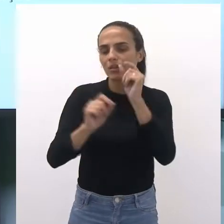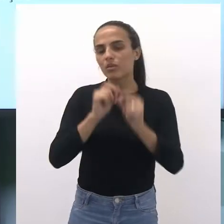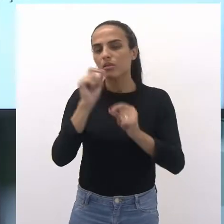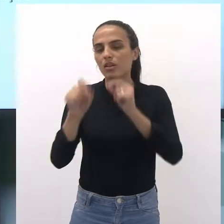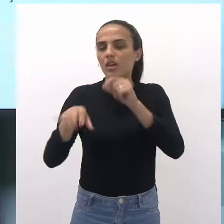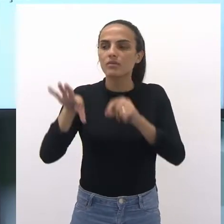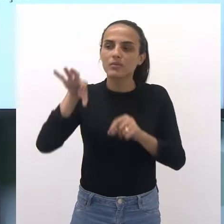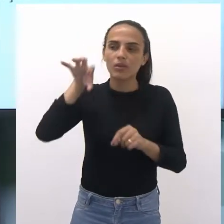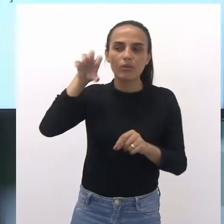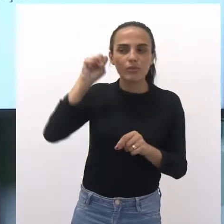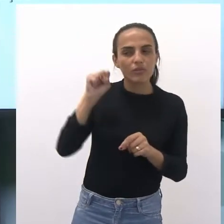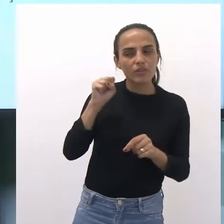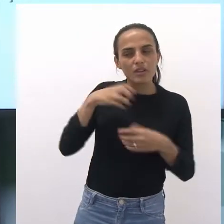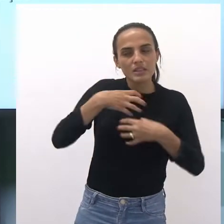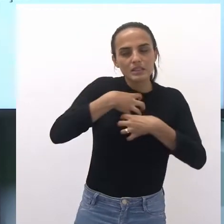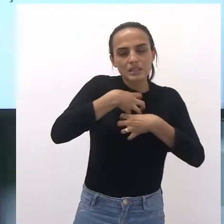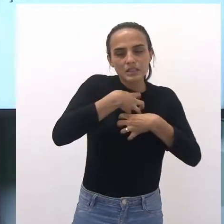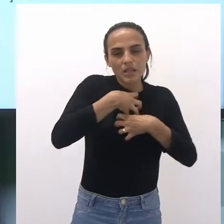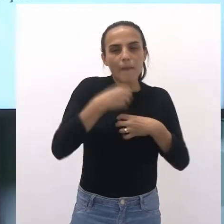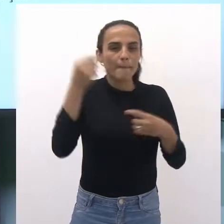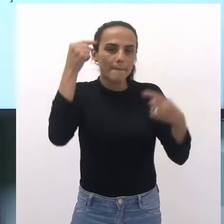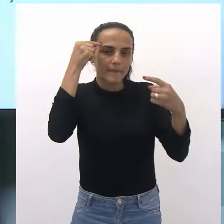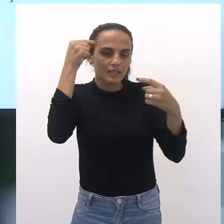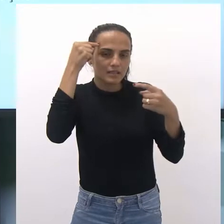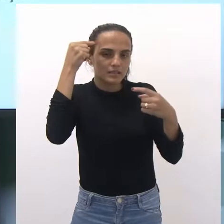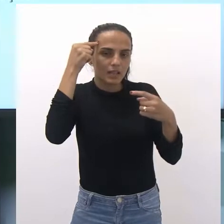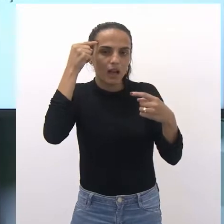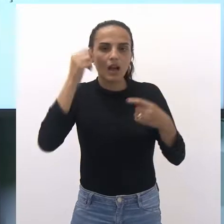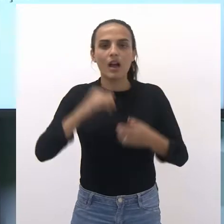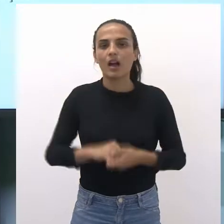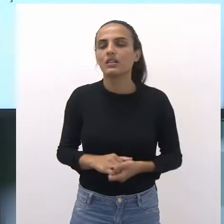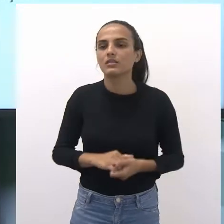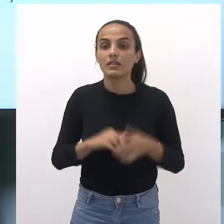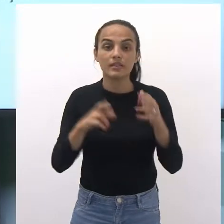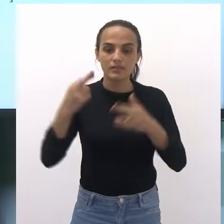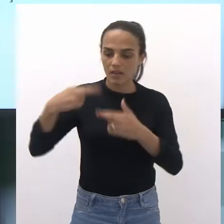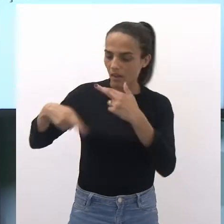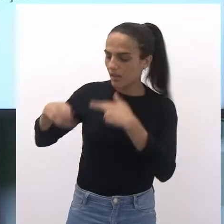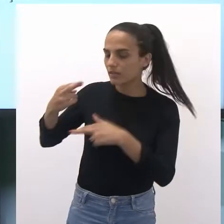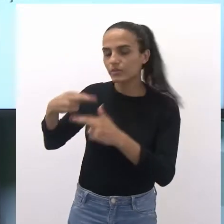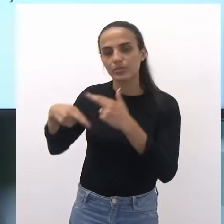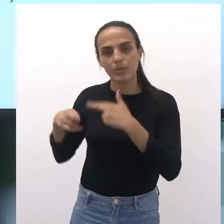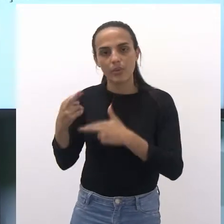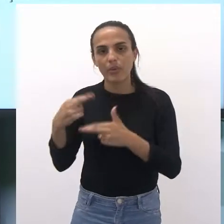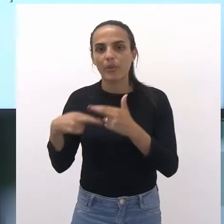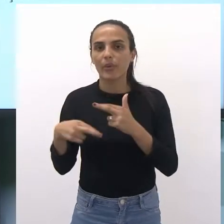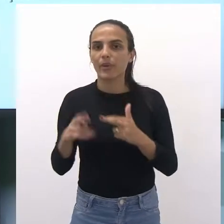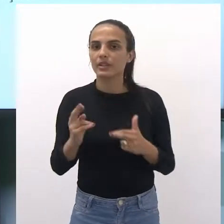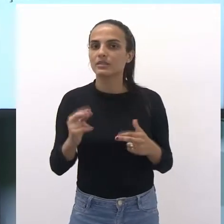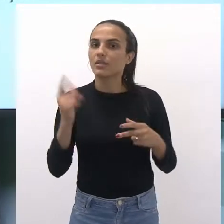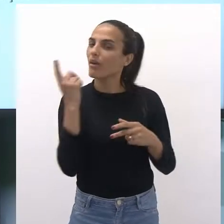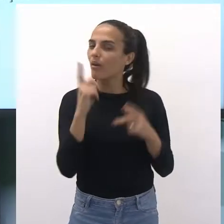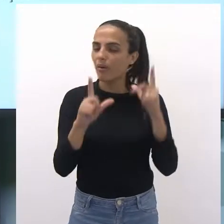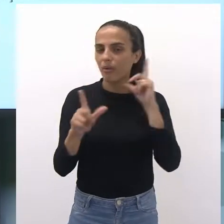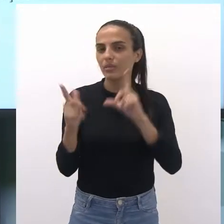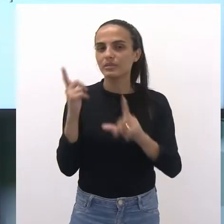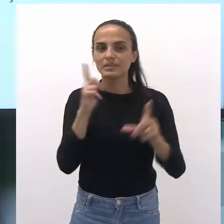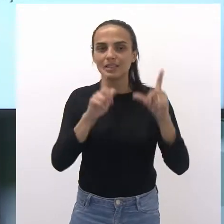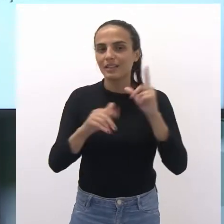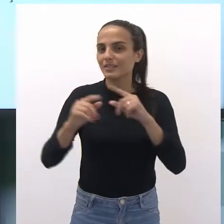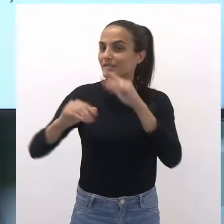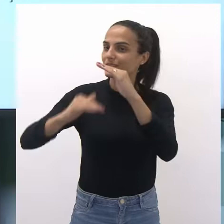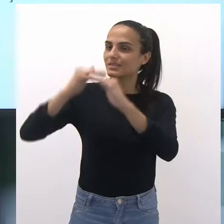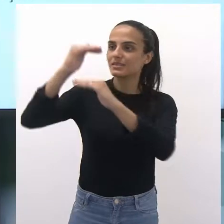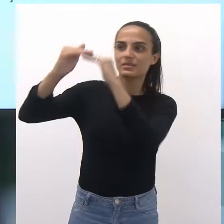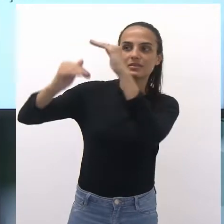sensações, consegue pensar, estabelecer relações cognitivas para também se desenvolver